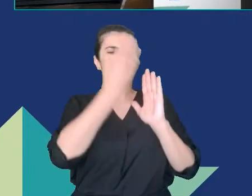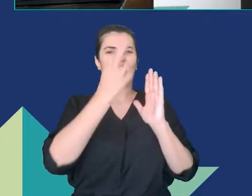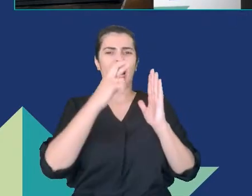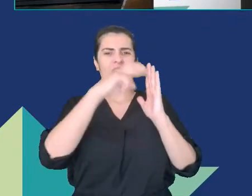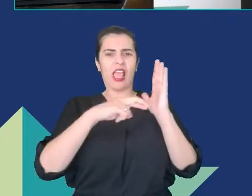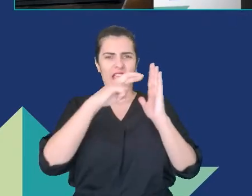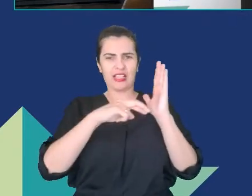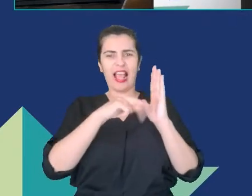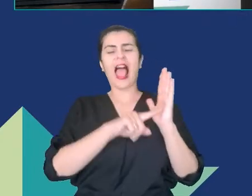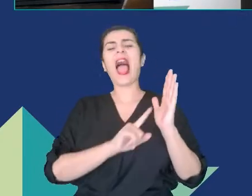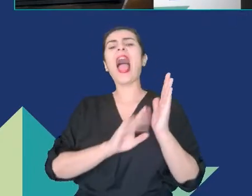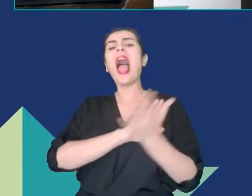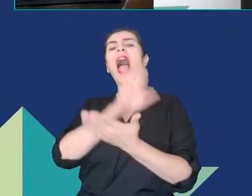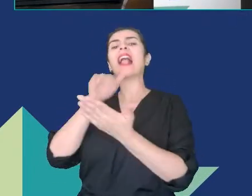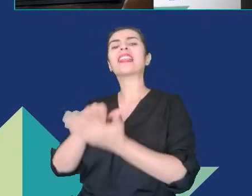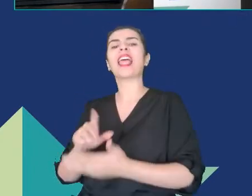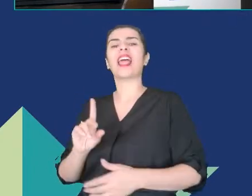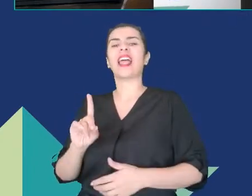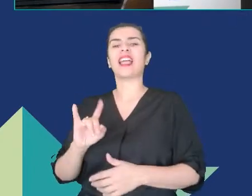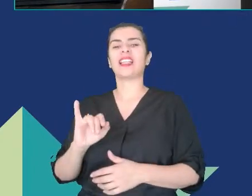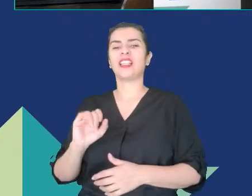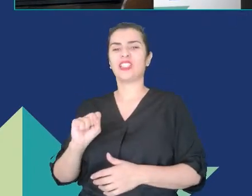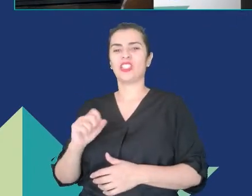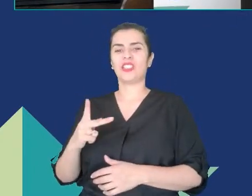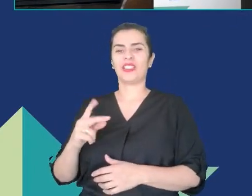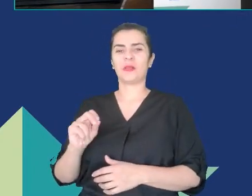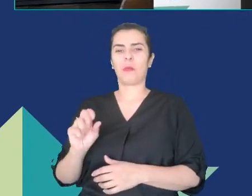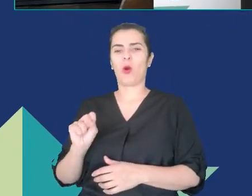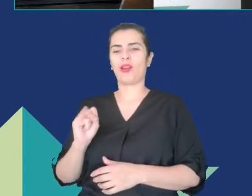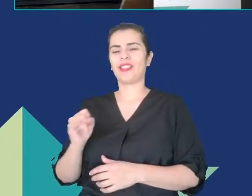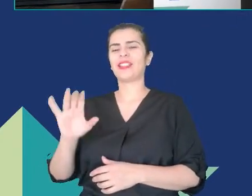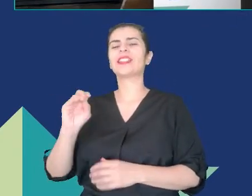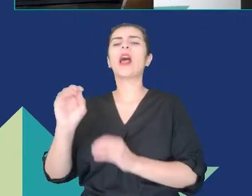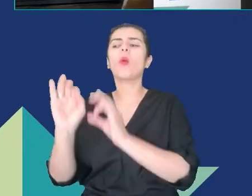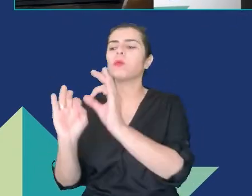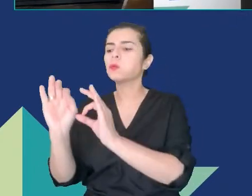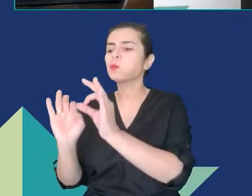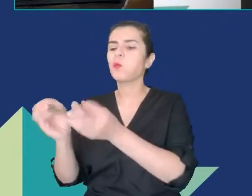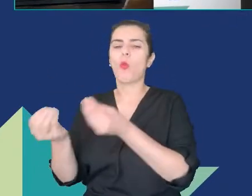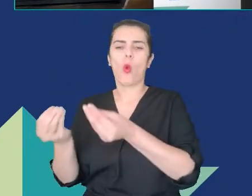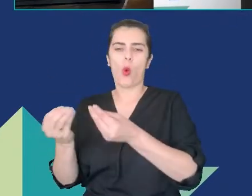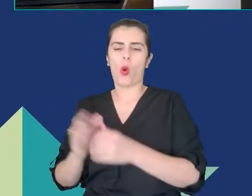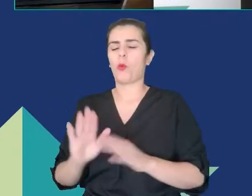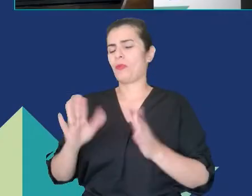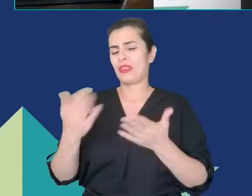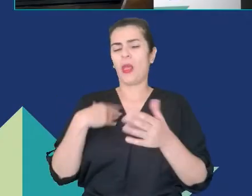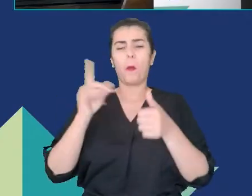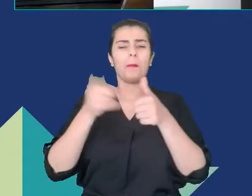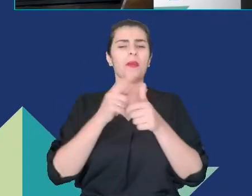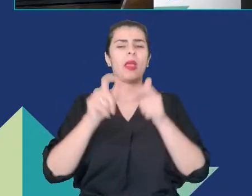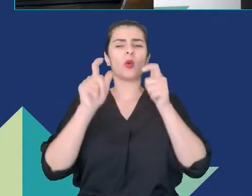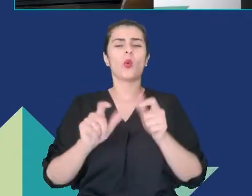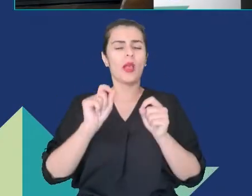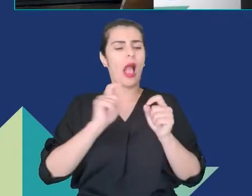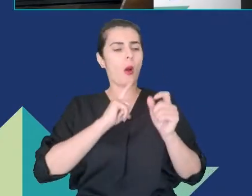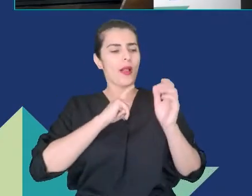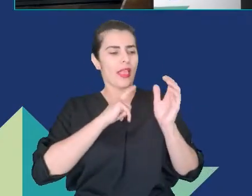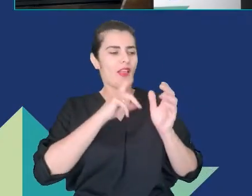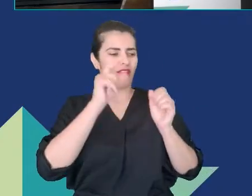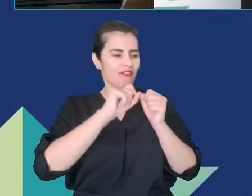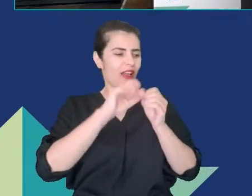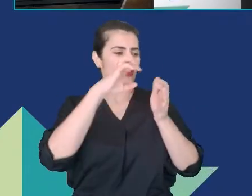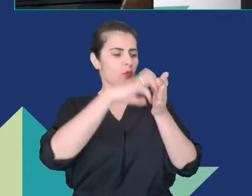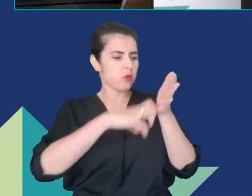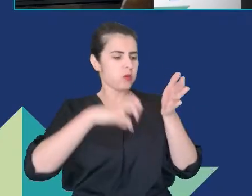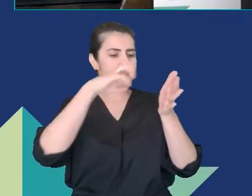Então, num primeiro momento, o rejeito ele é gerado ali dentro da concentração, a gente faz a filtragem, esse material vai para uma